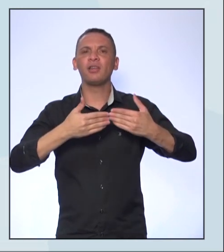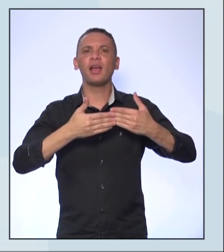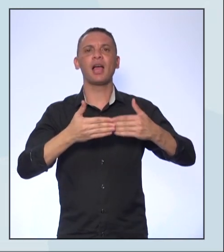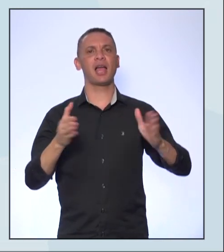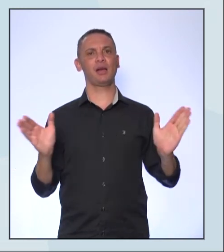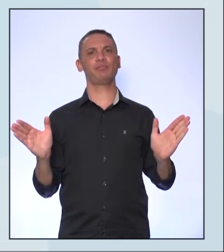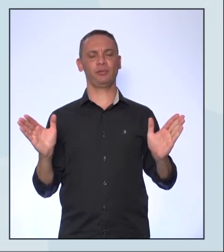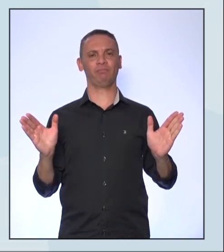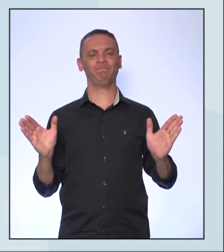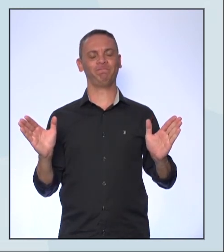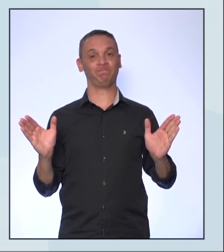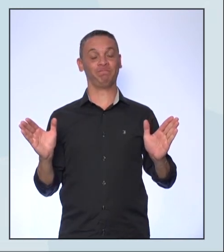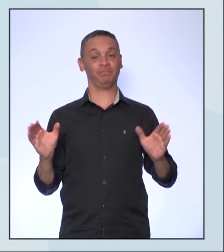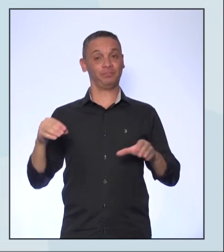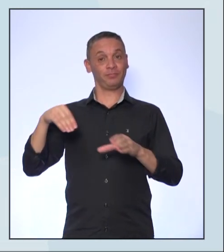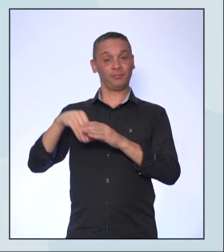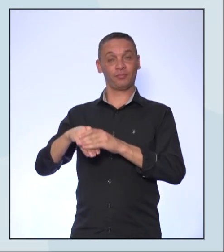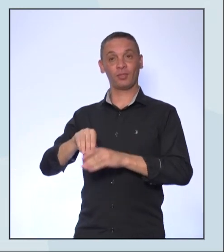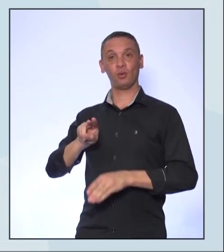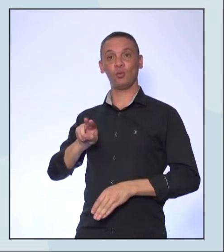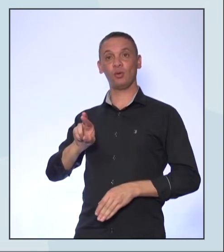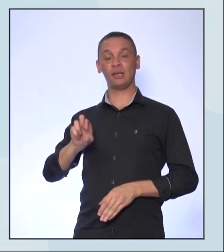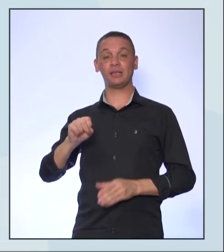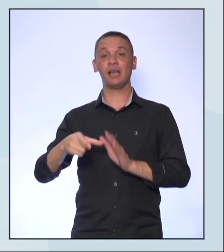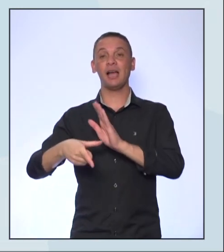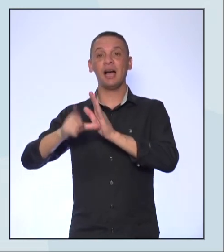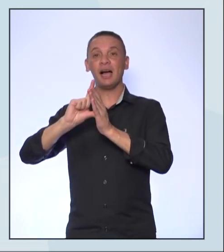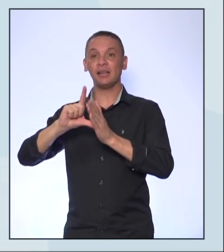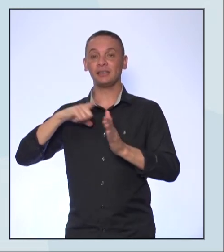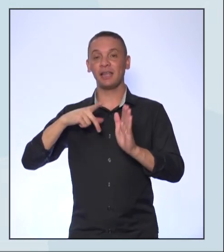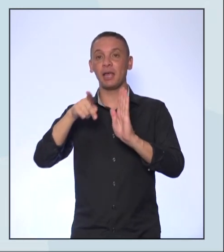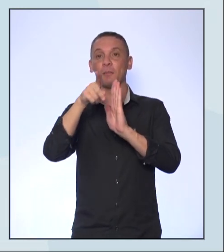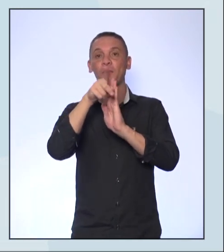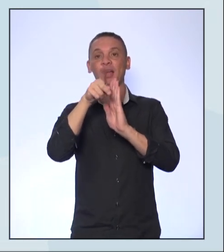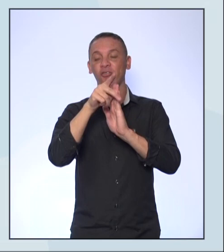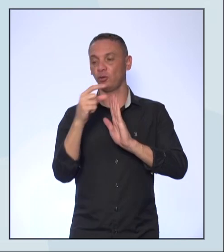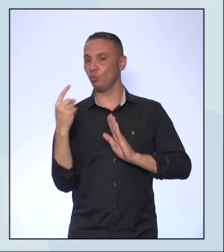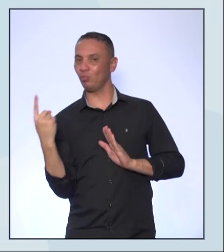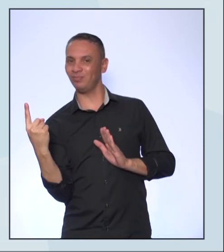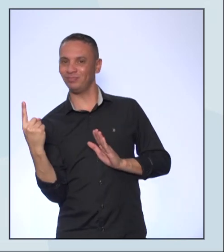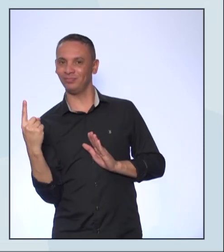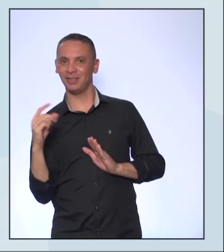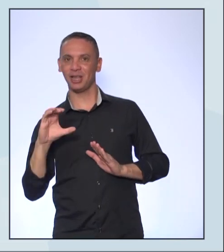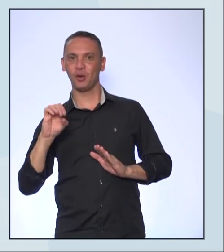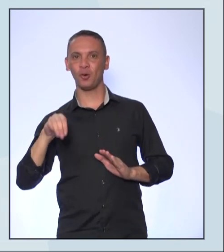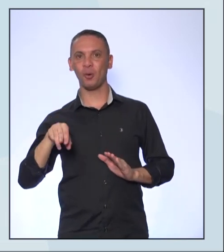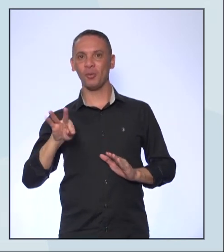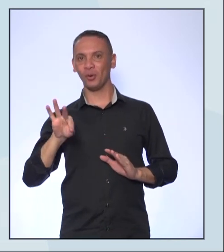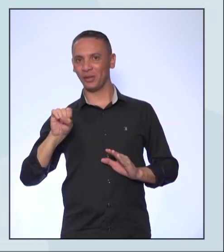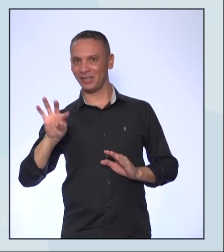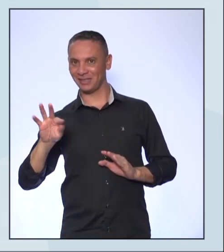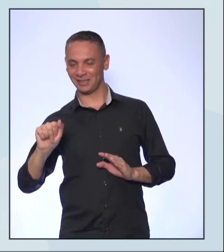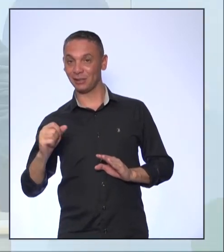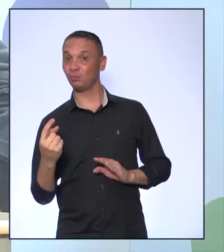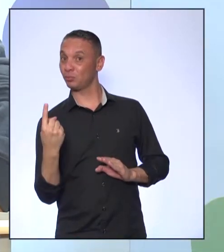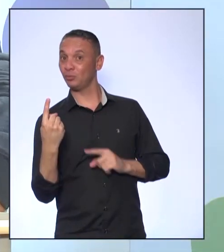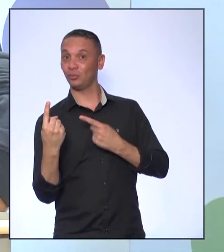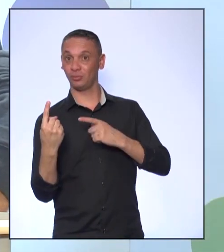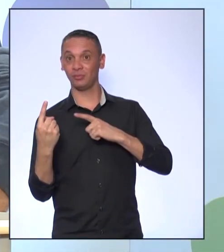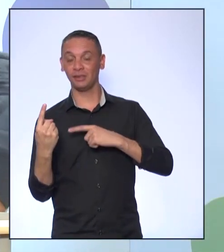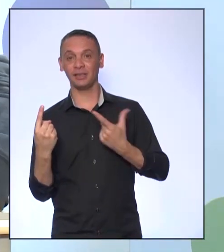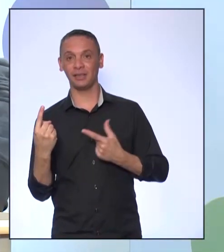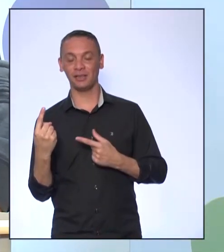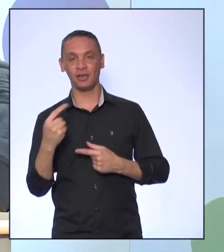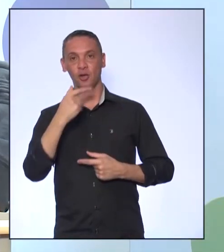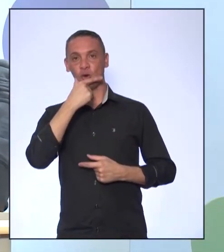implantada na União Soviética porque havia somente um partido, né, que era o Partido Comunista Soviético, na qual o Mikhail Gorbachev